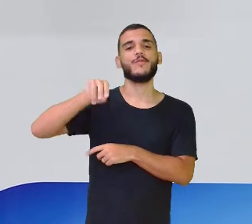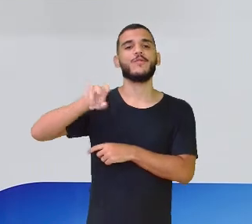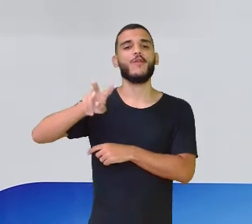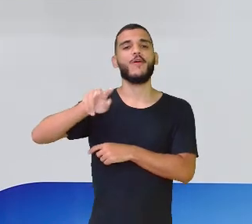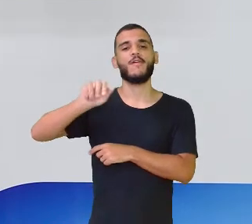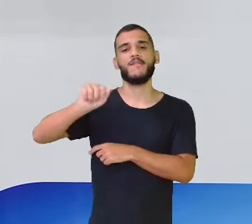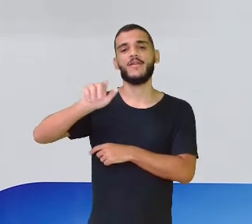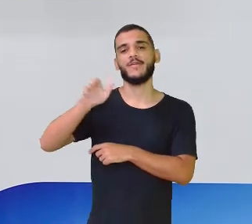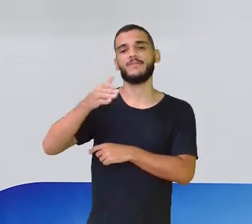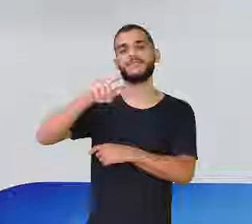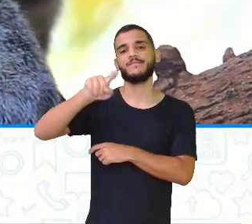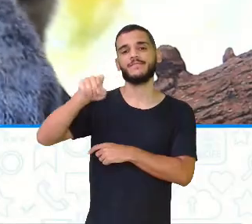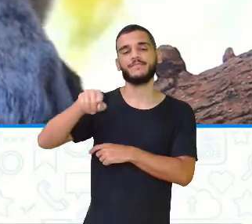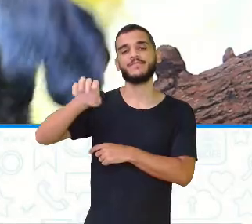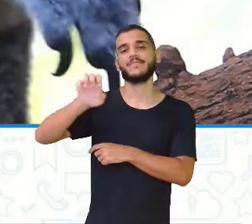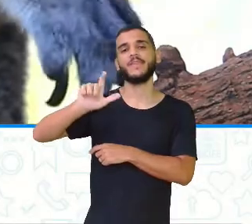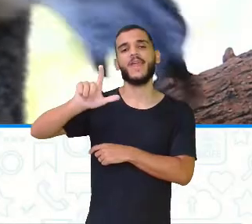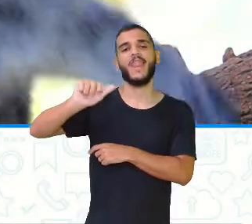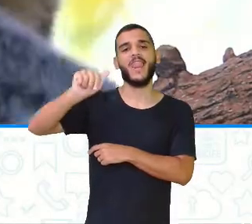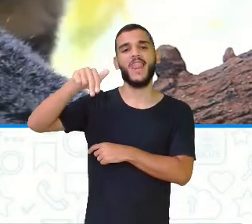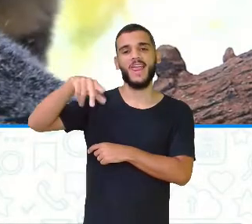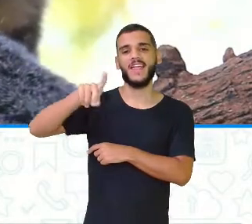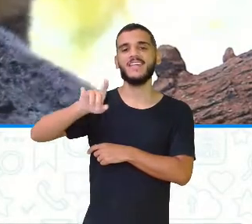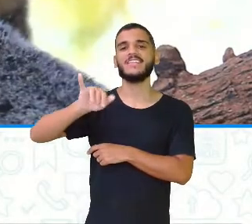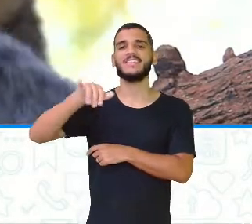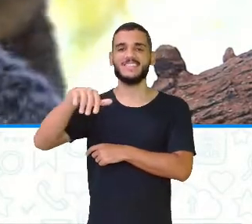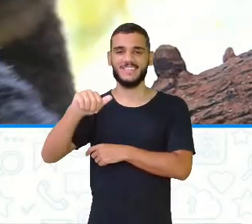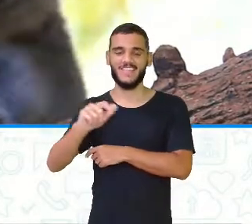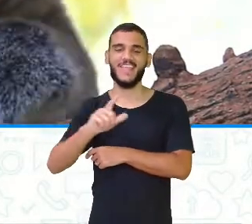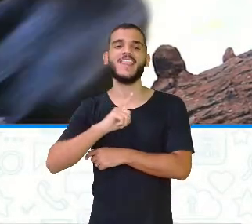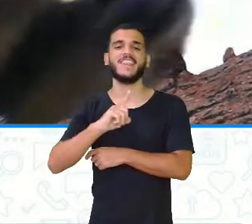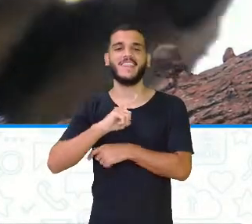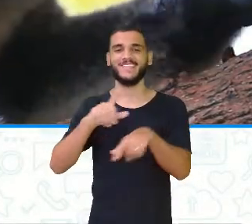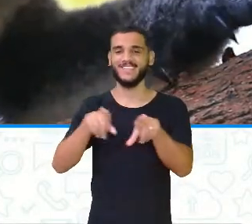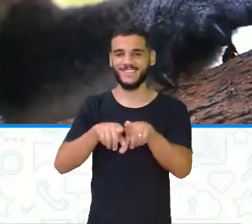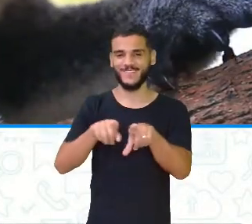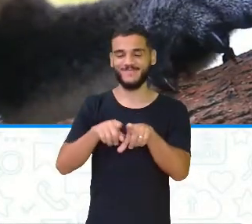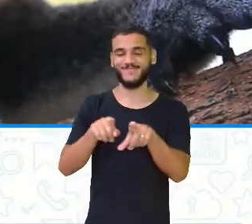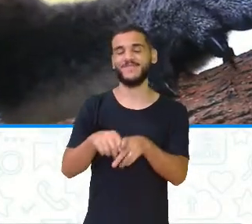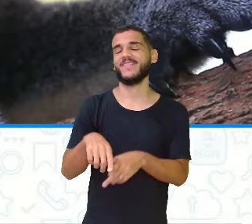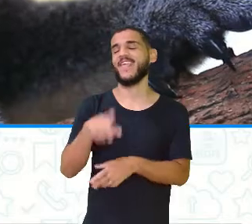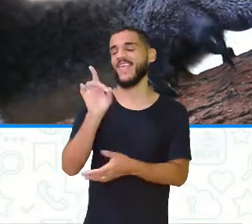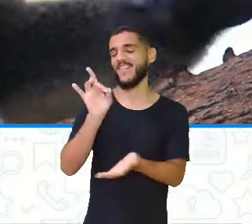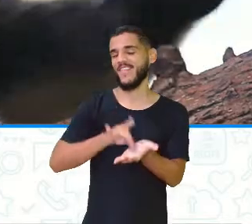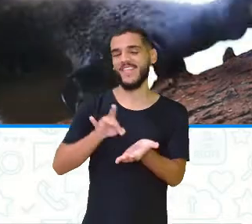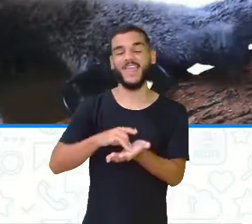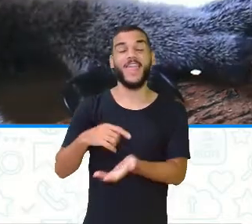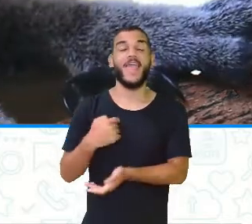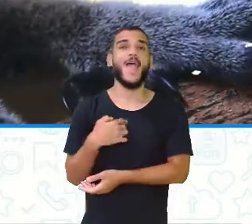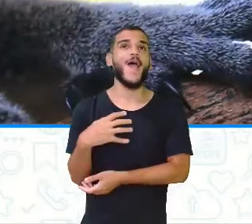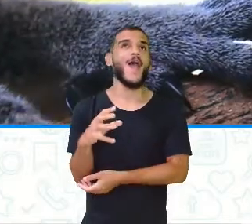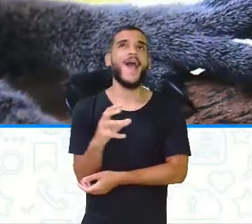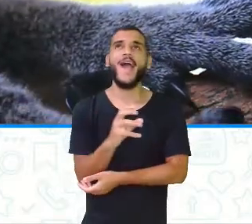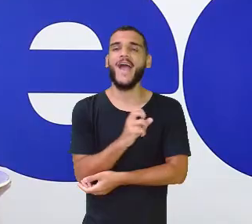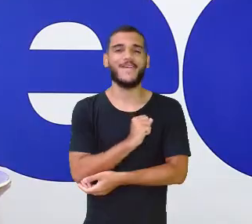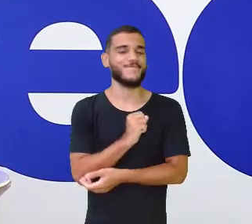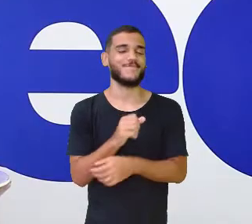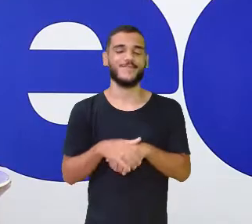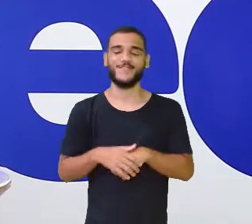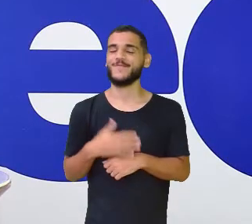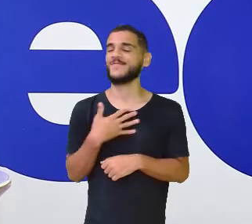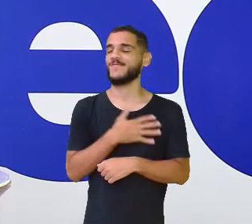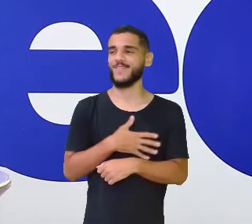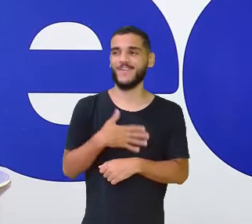olha, parece um ursinho de pelúcia, professora Márcia. Olha Não, ele ali. é verdade, Não viu? é? Eu gosto. Ó. A Ana disse que já